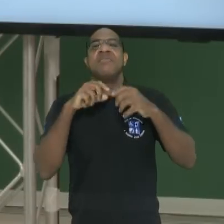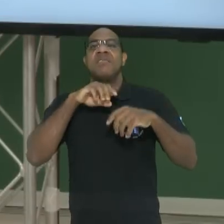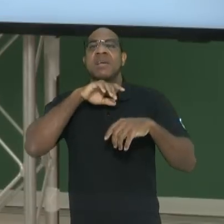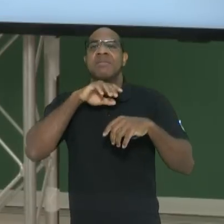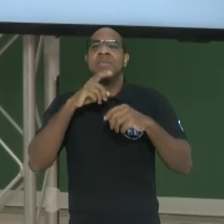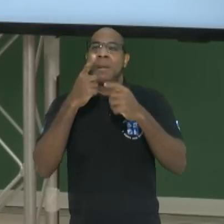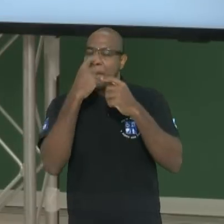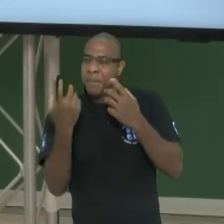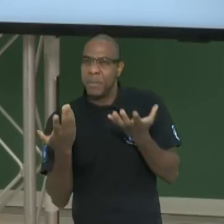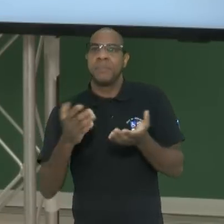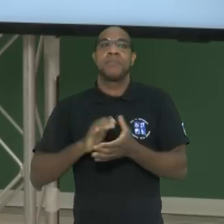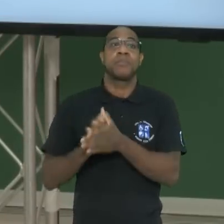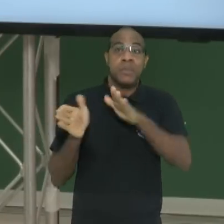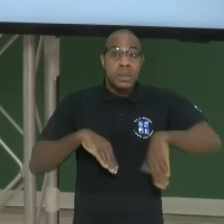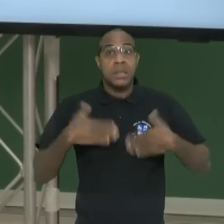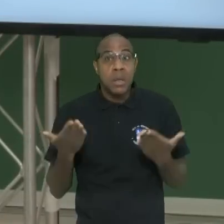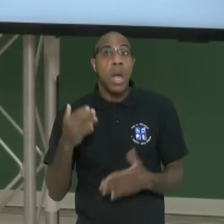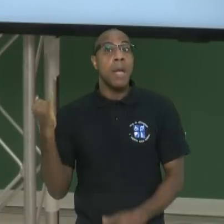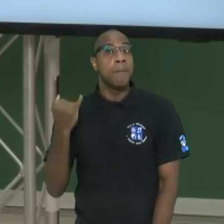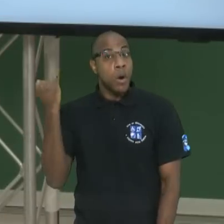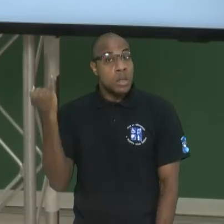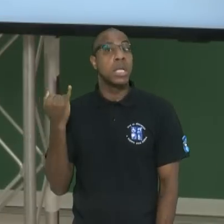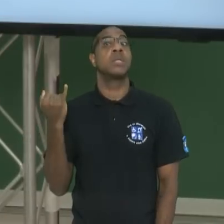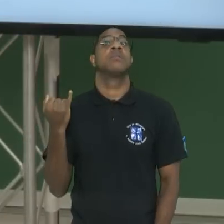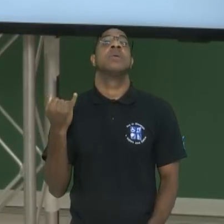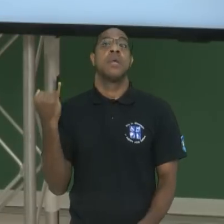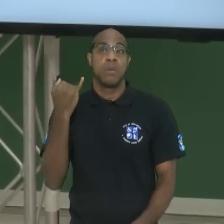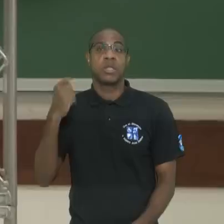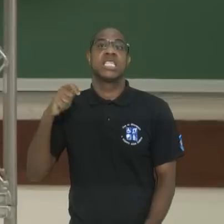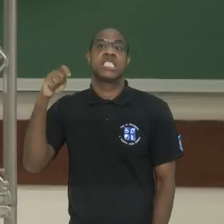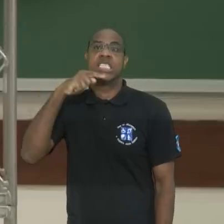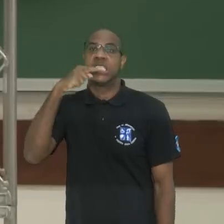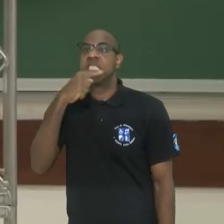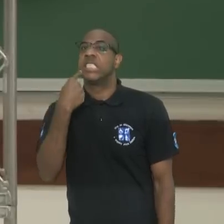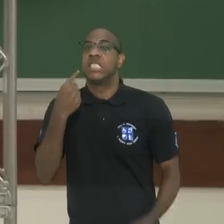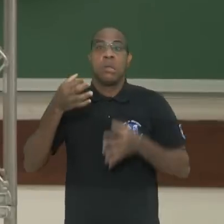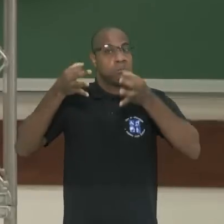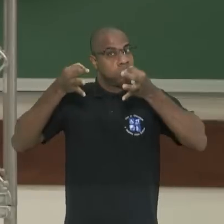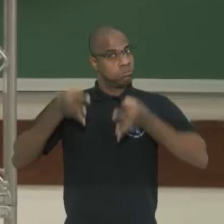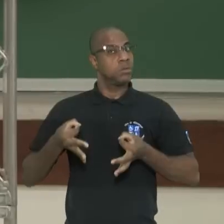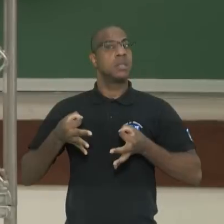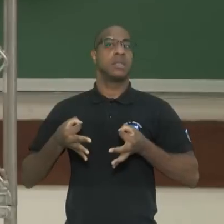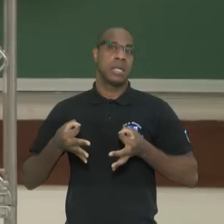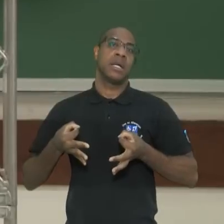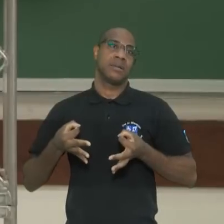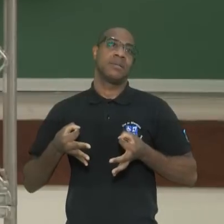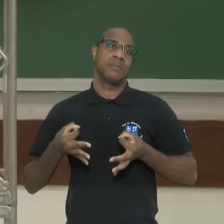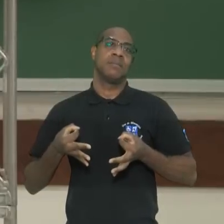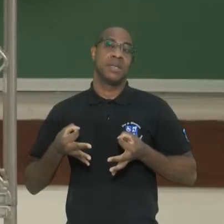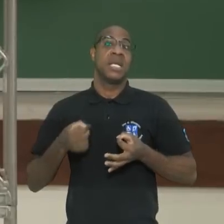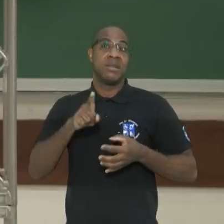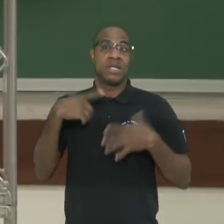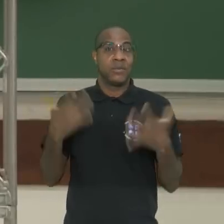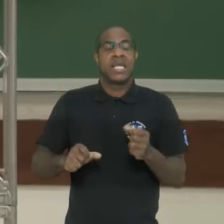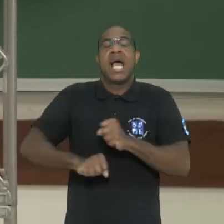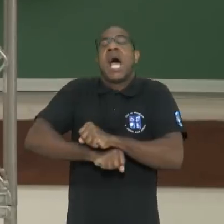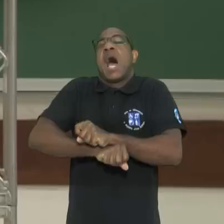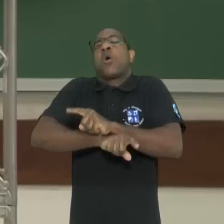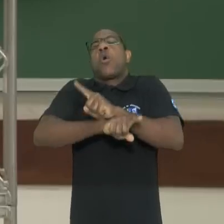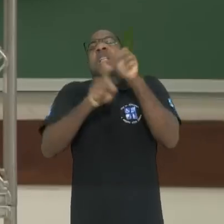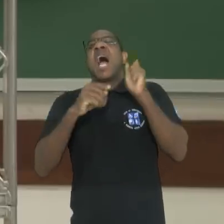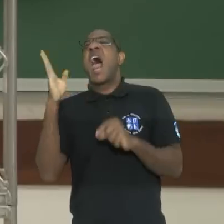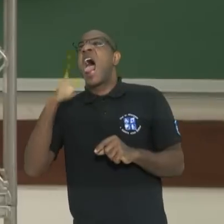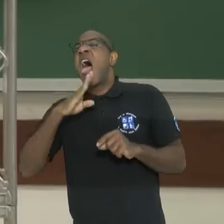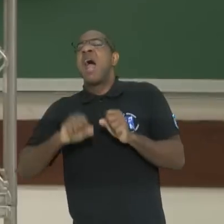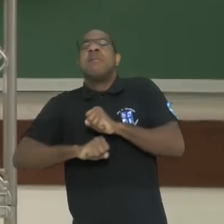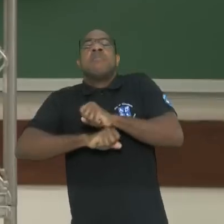importante, pessoal, que você faça a sua higiene bucal corretamente e se você não quer acordar com aquele bafo de onça,